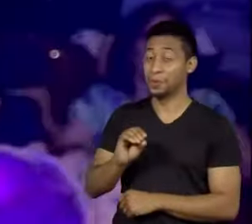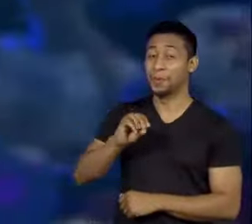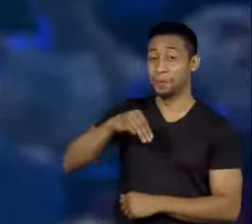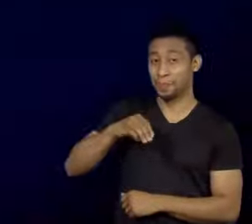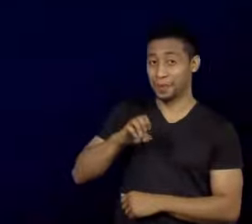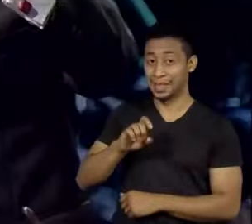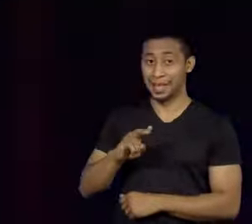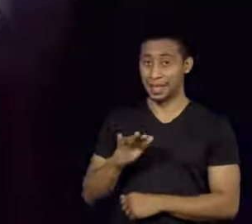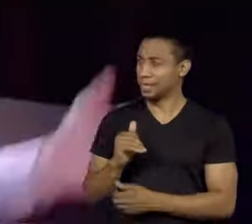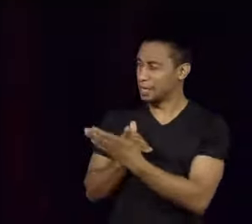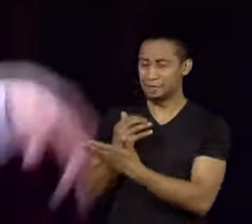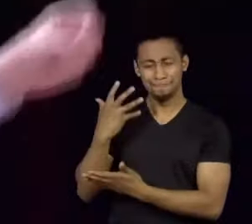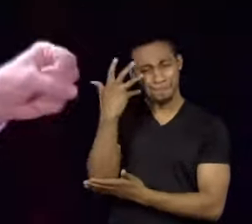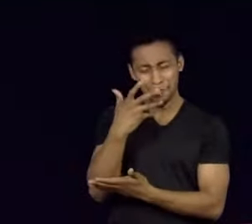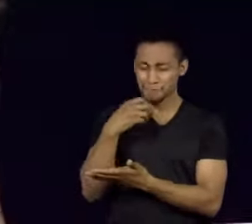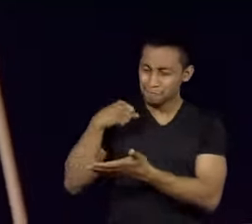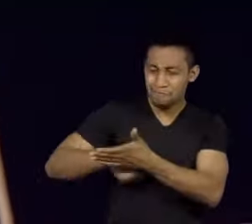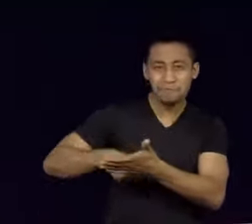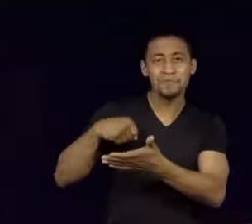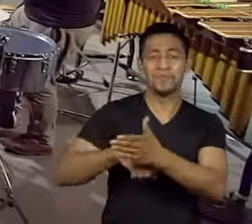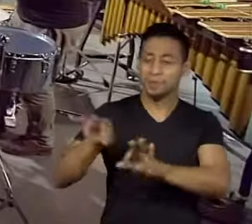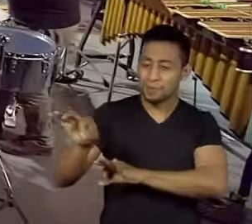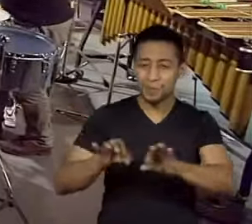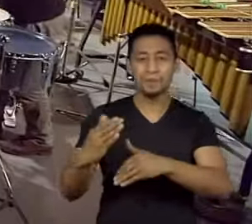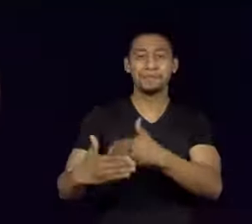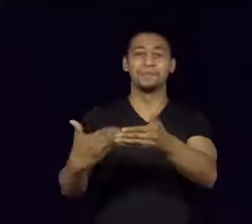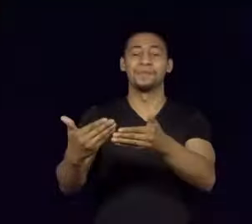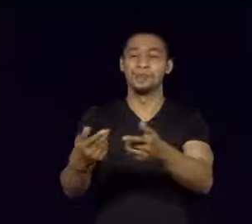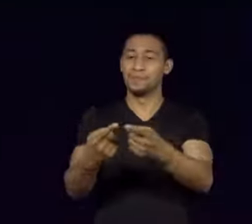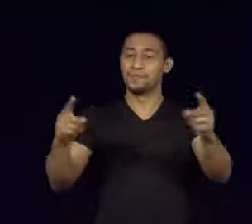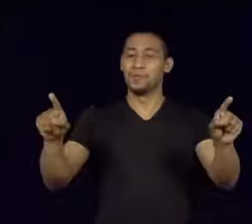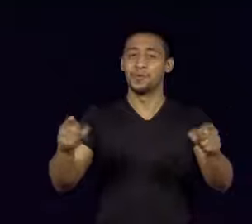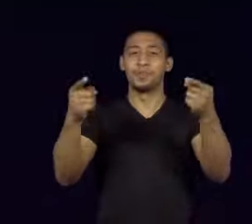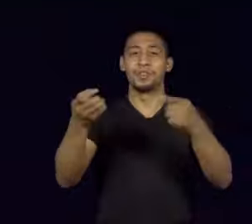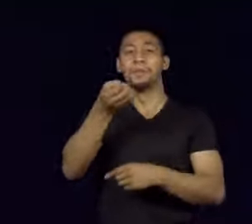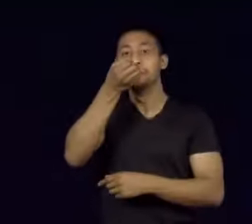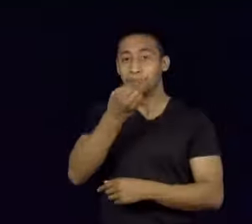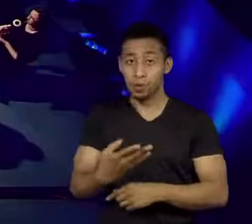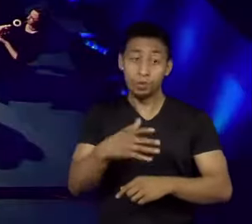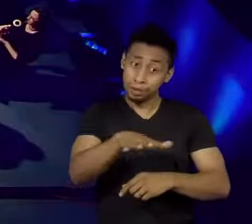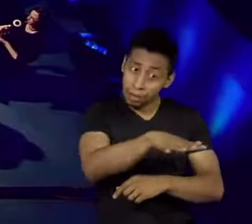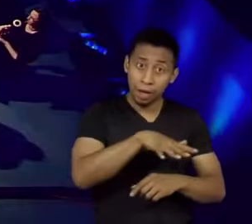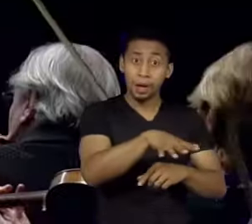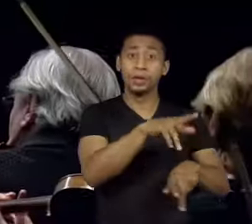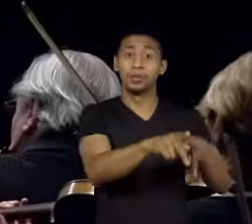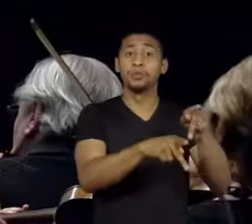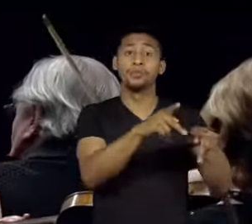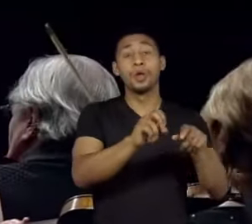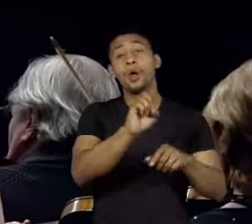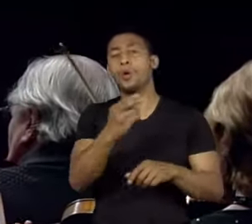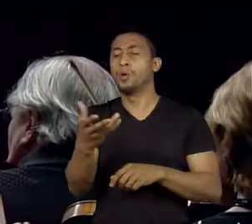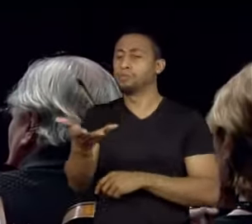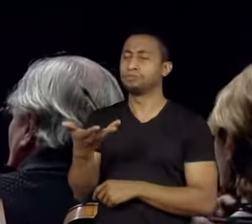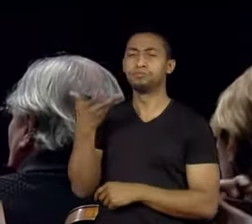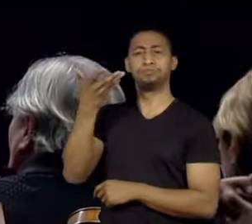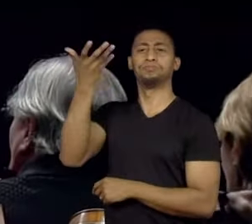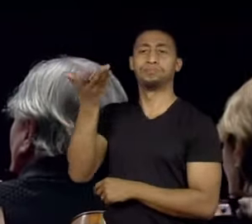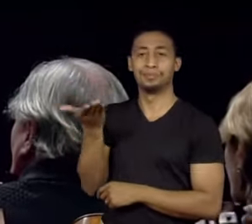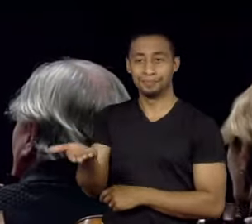apaixonado militante pelo desenvolvimento da boa música, seja ela popular ou erudita.